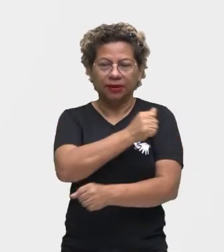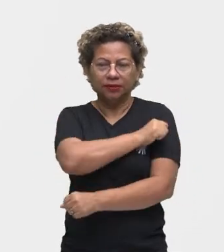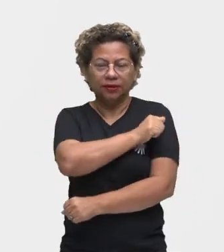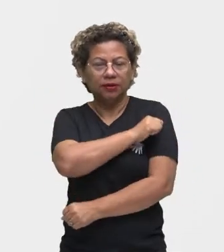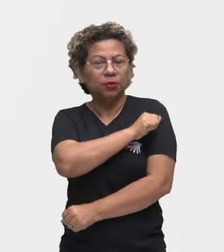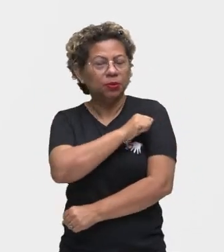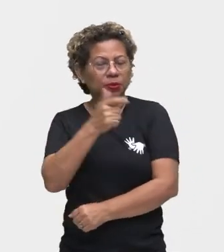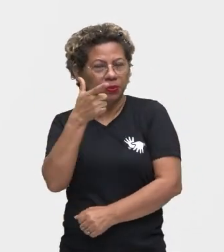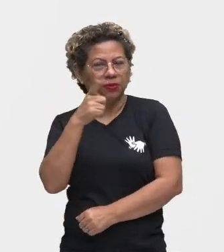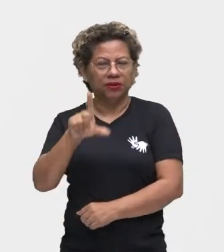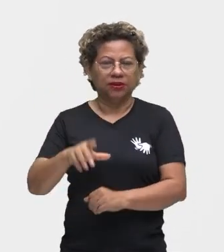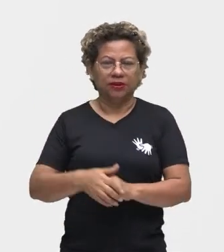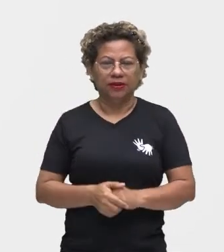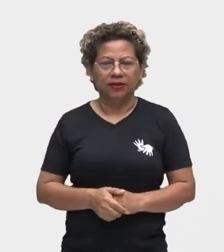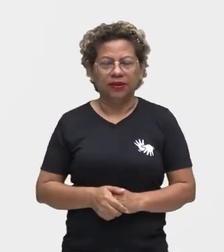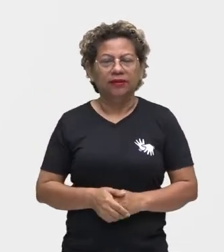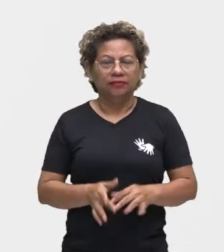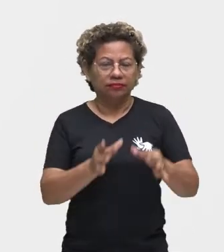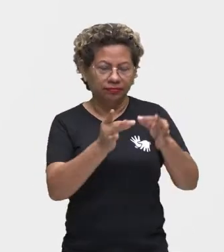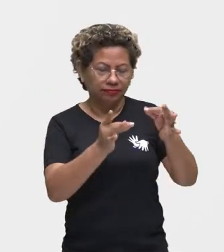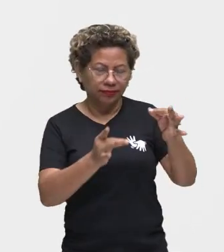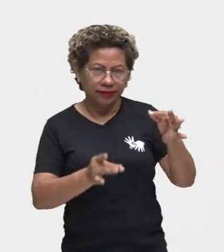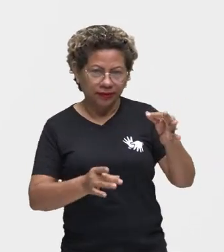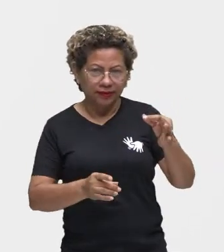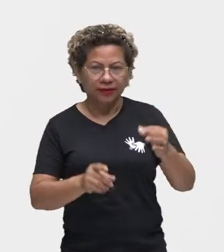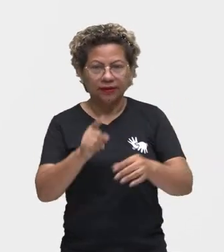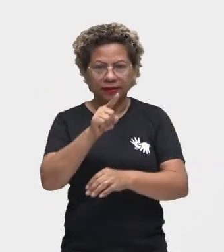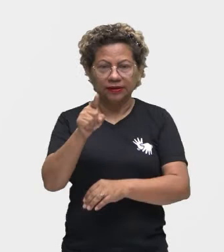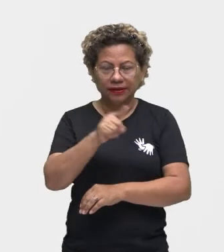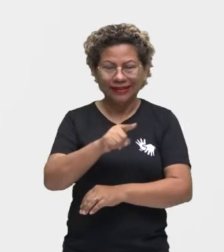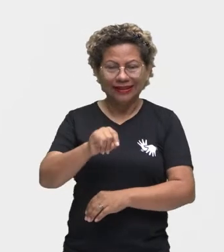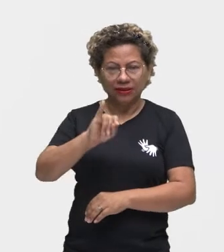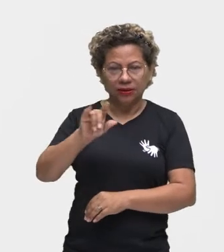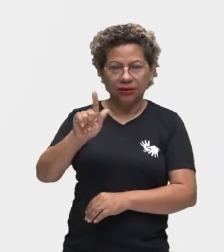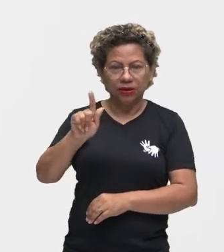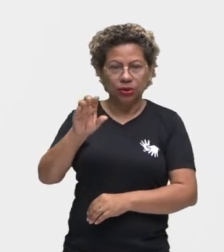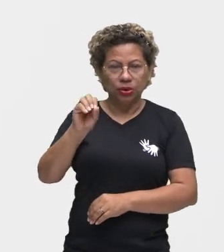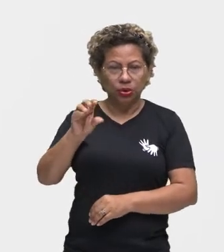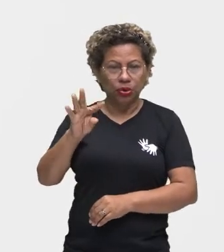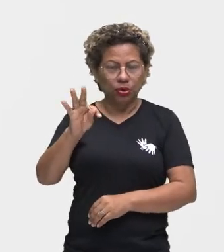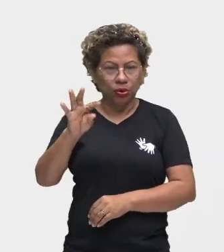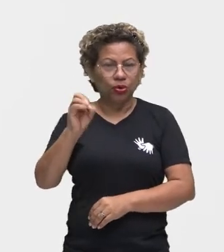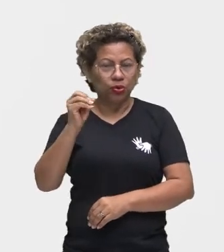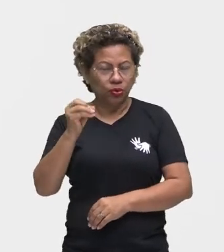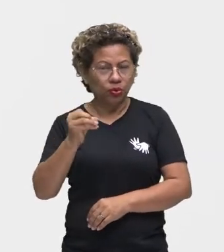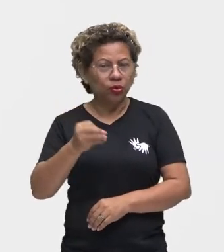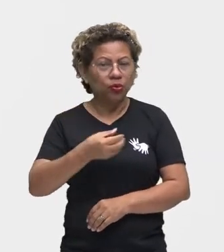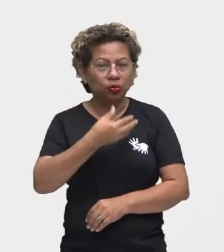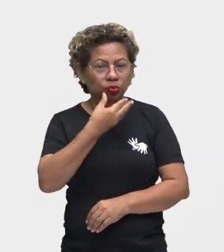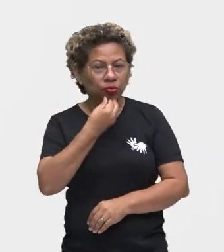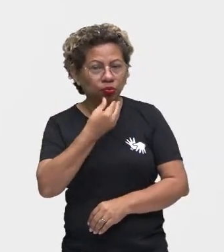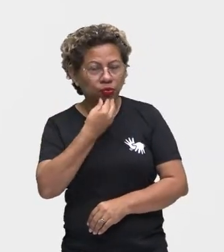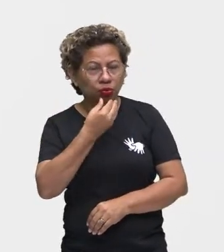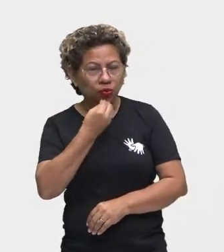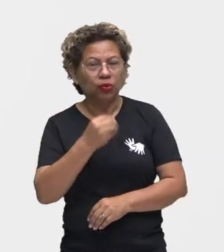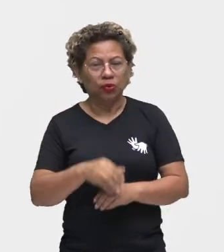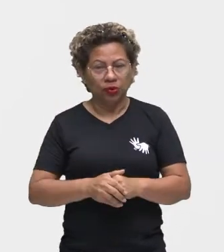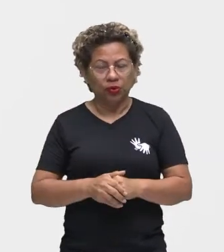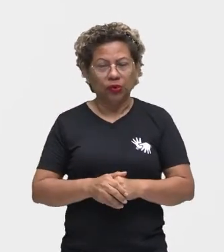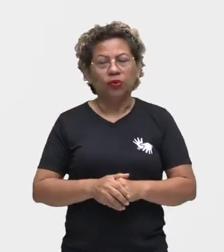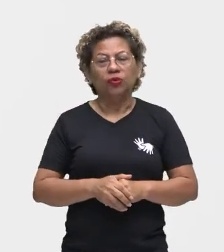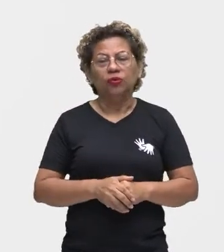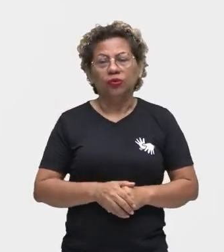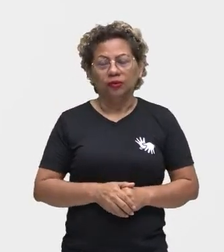acertou. O zigoto formado pelo anterozoide, gameta masculino, e a oosfera, que é o gameta